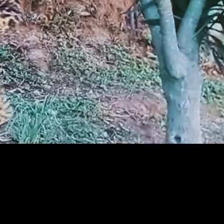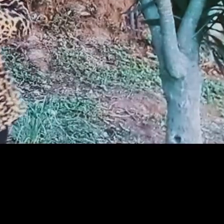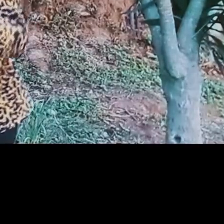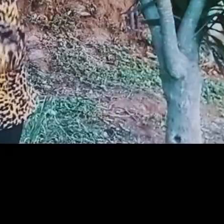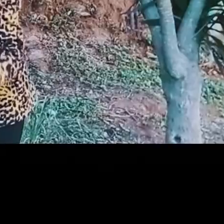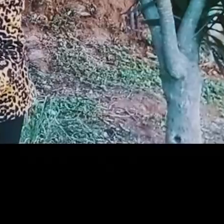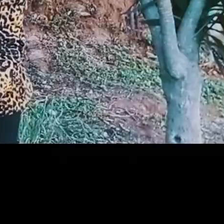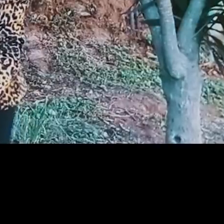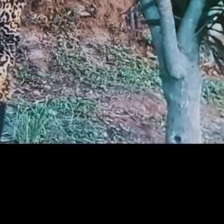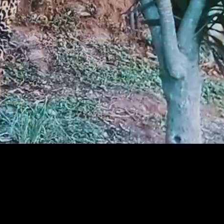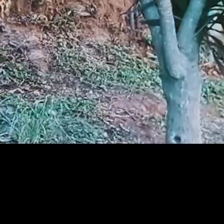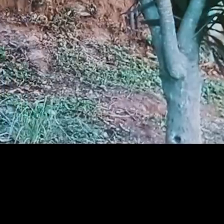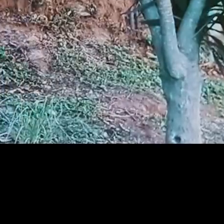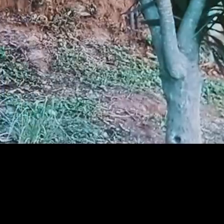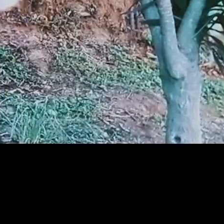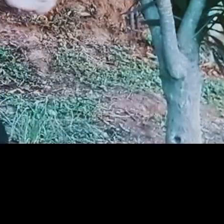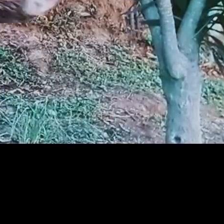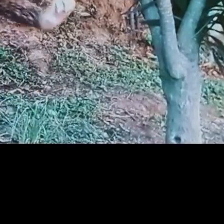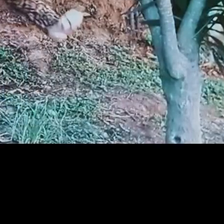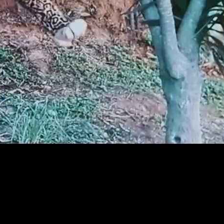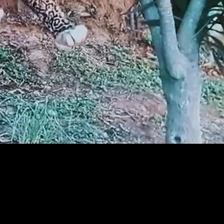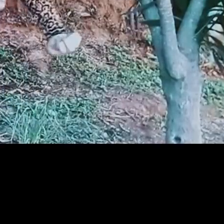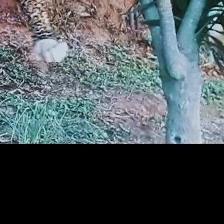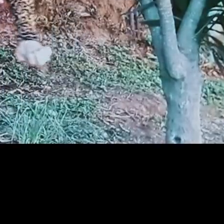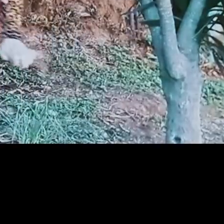Que fome!